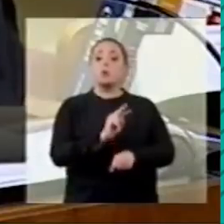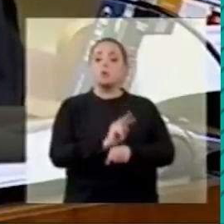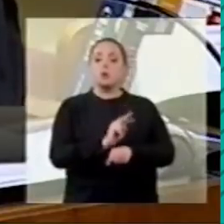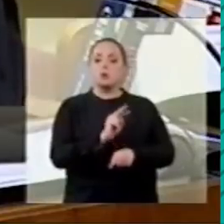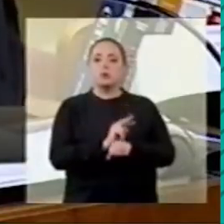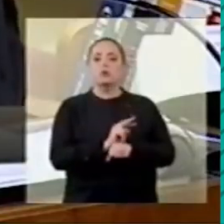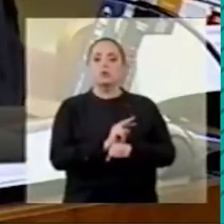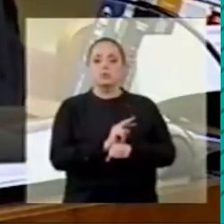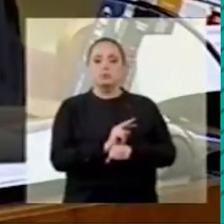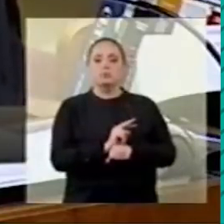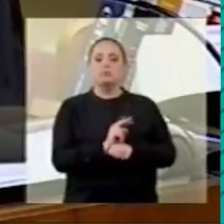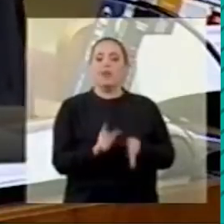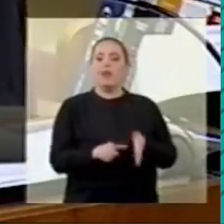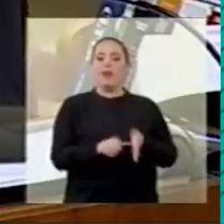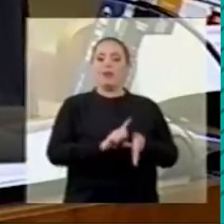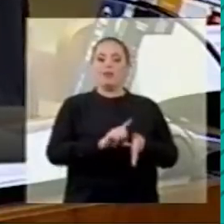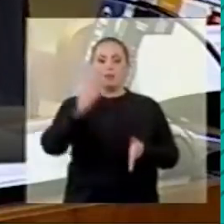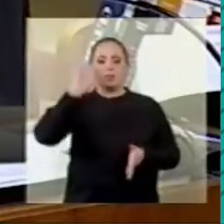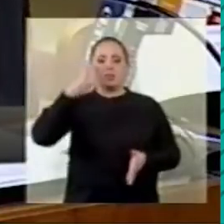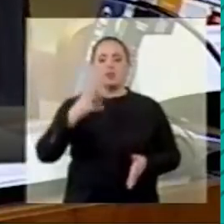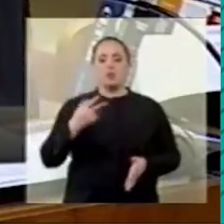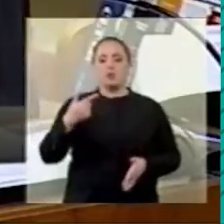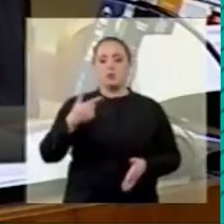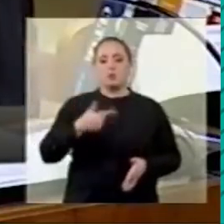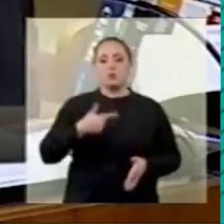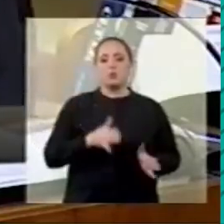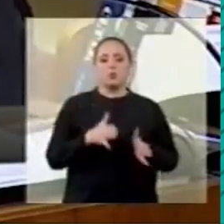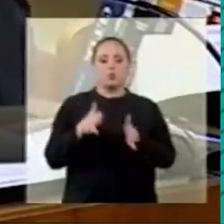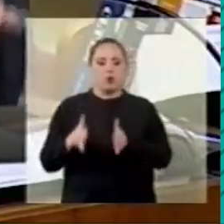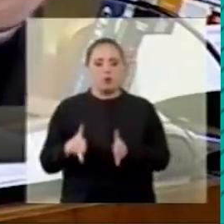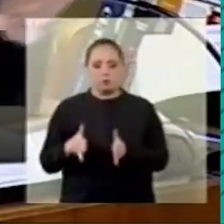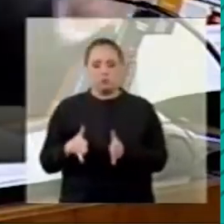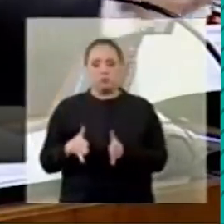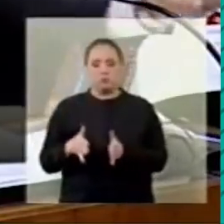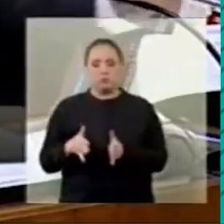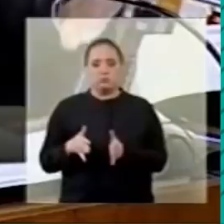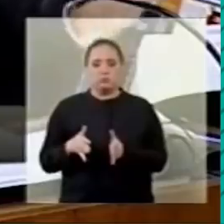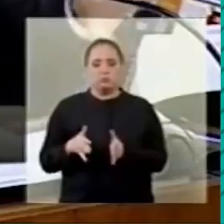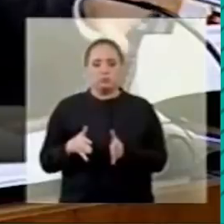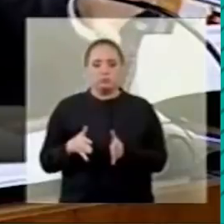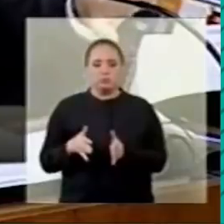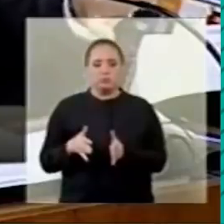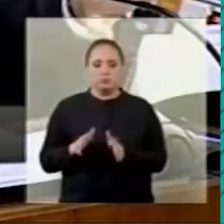antes de uma decisão de segundo grau. É um